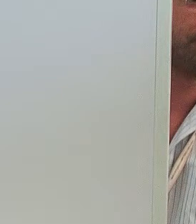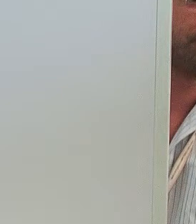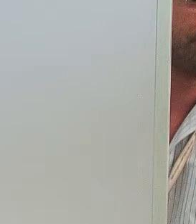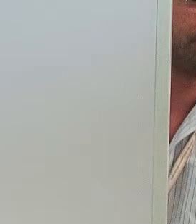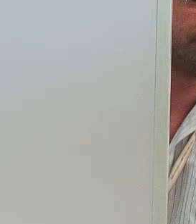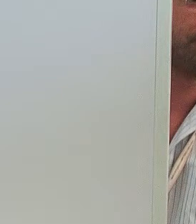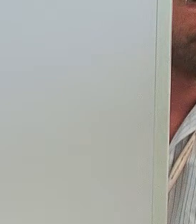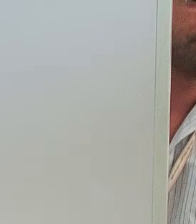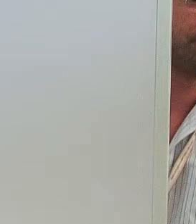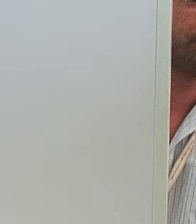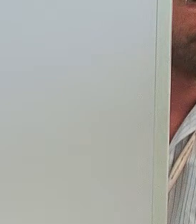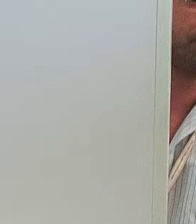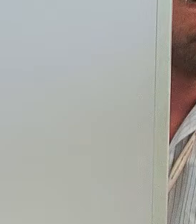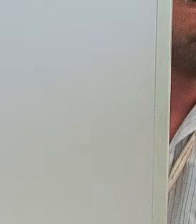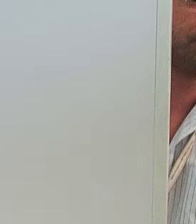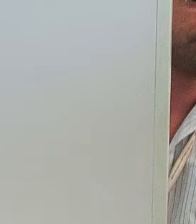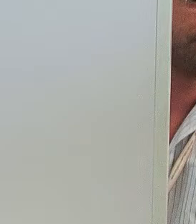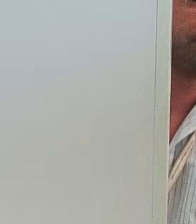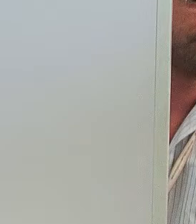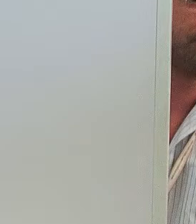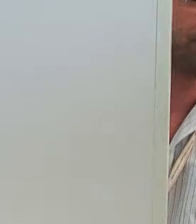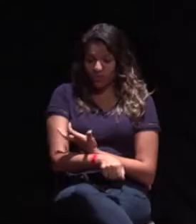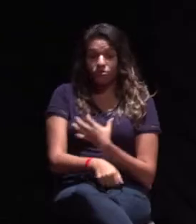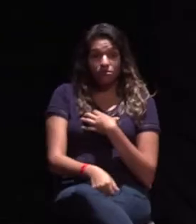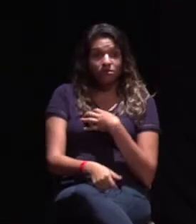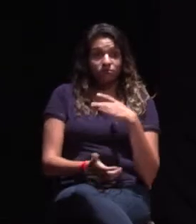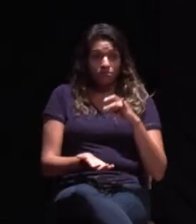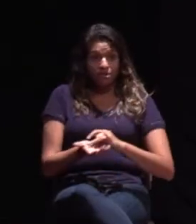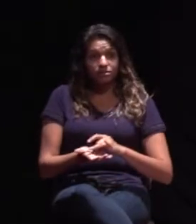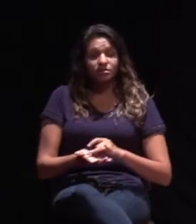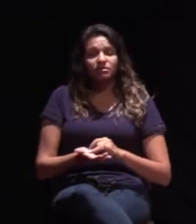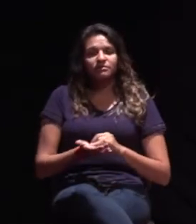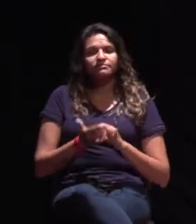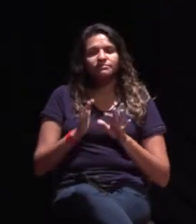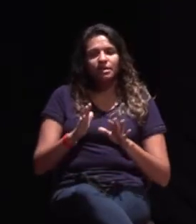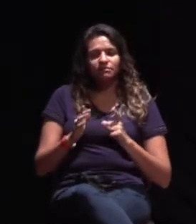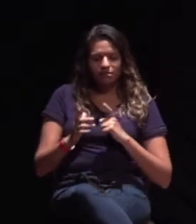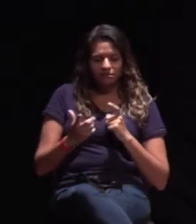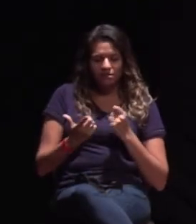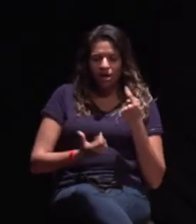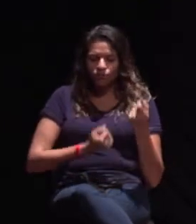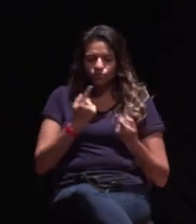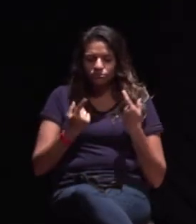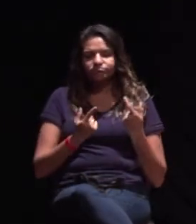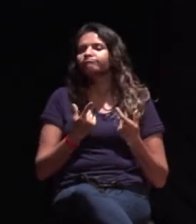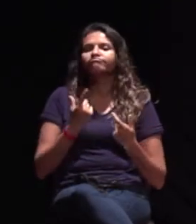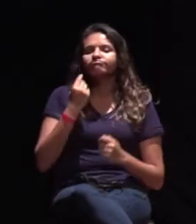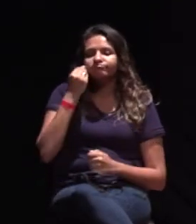experiências muito próximas, muito emocionantes, mas tenho algumas experiências